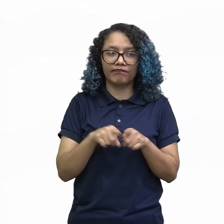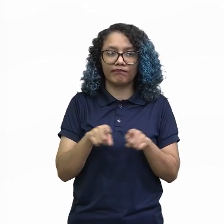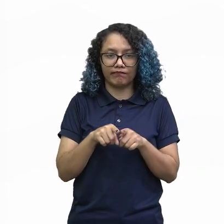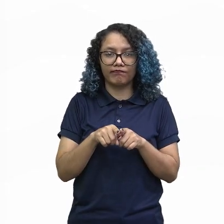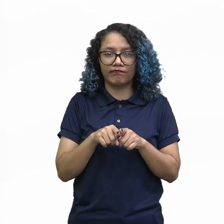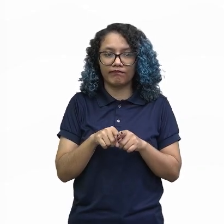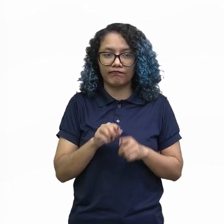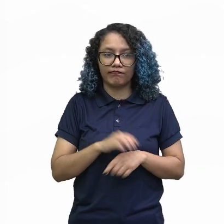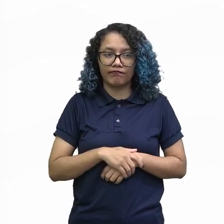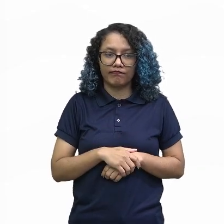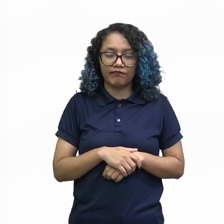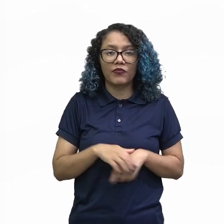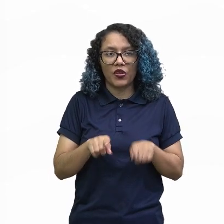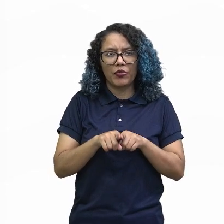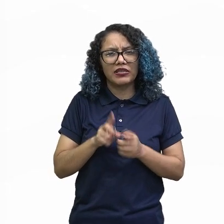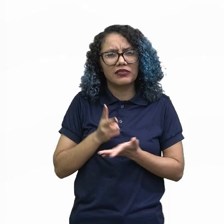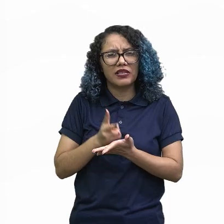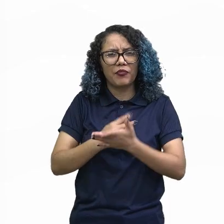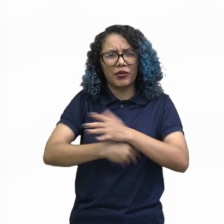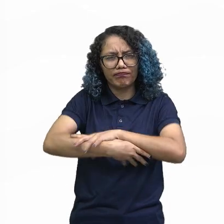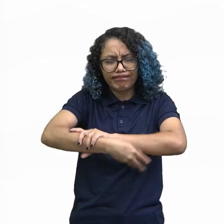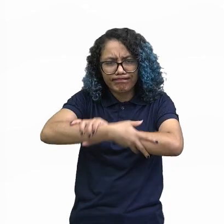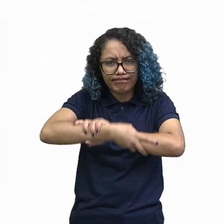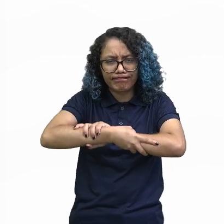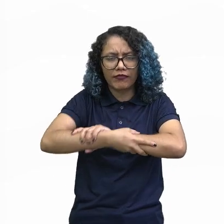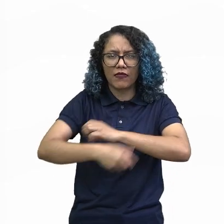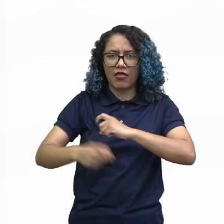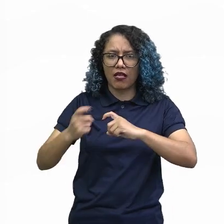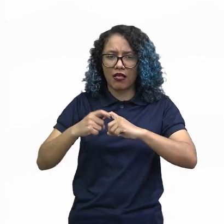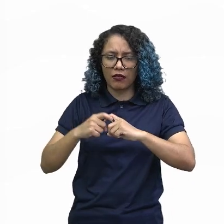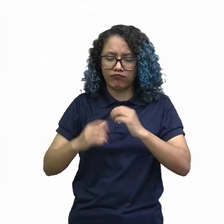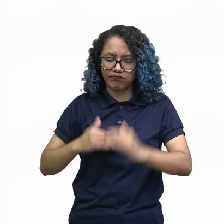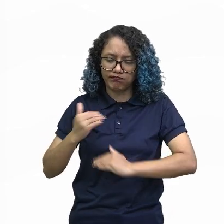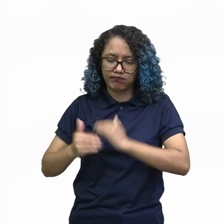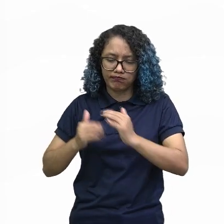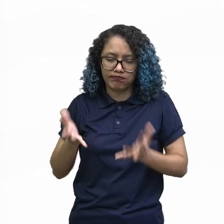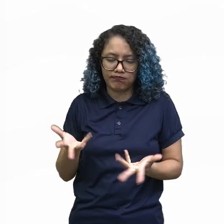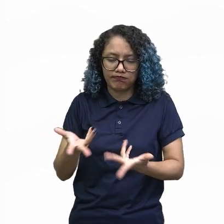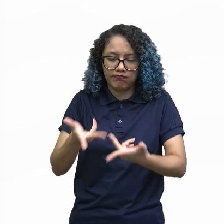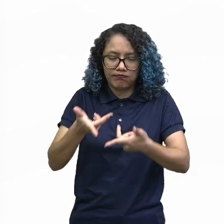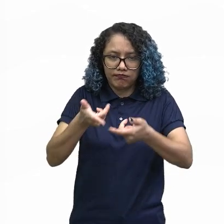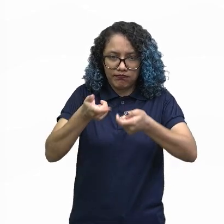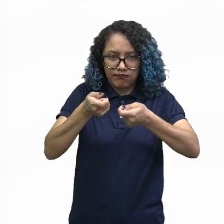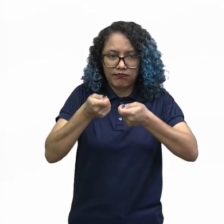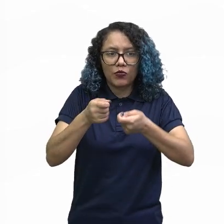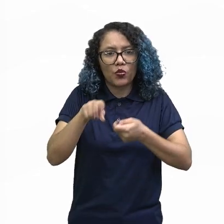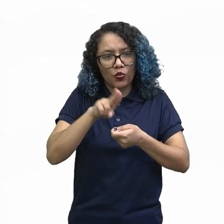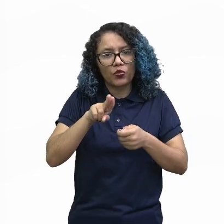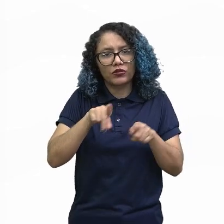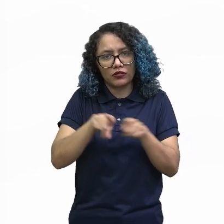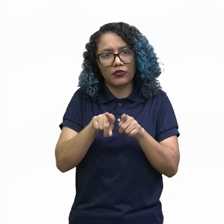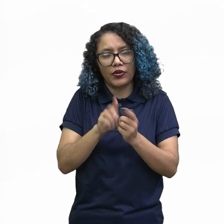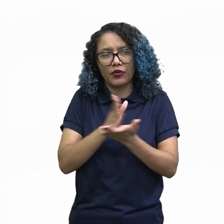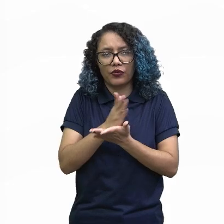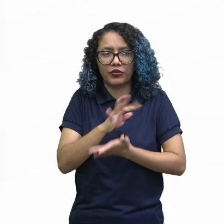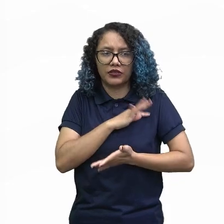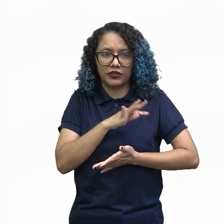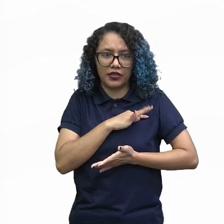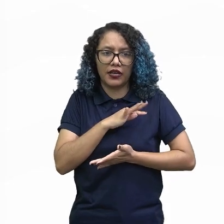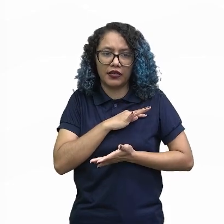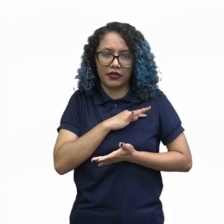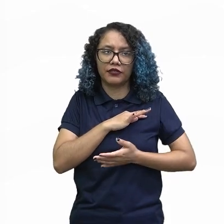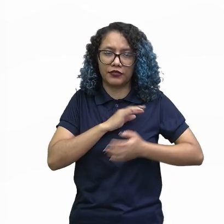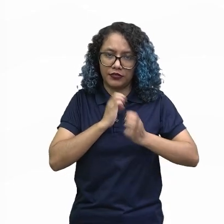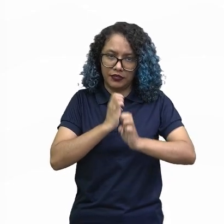em conjunto, né, com a medicina, né, para sempre o aprimoramento, o avanço da medicina, a gente utiliza também algumas técnicas da